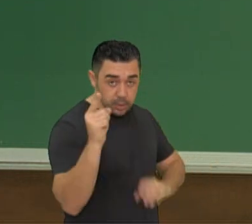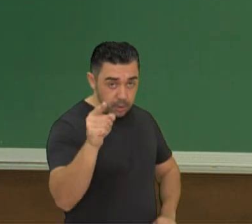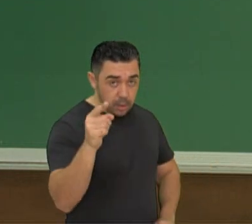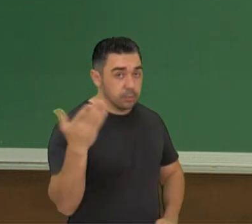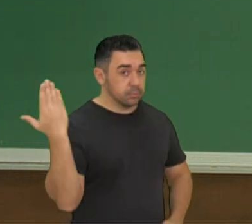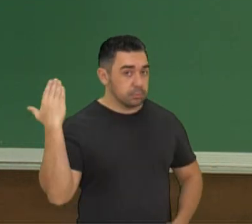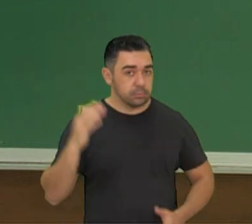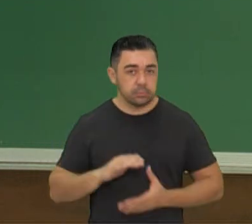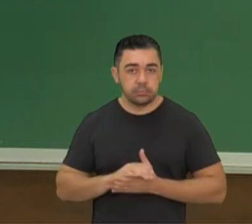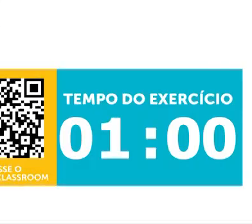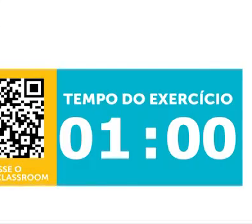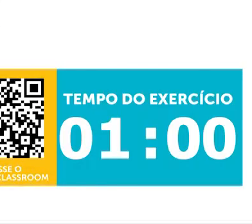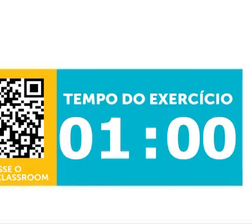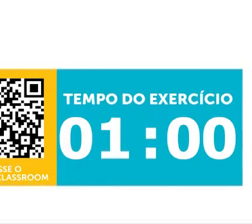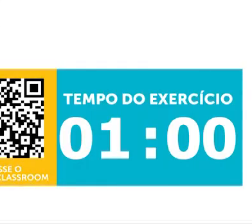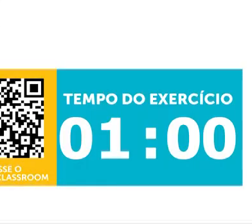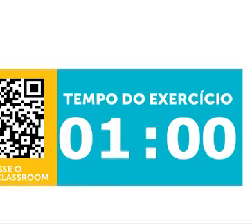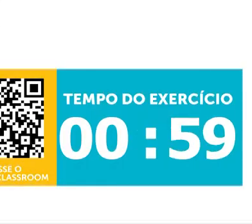com a continuidade.